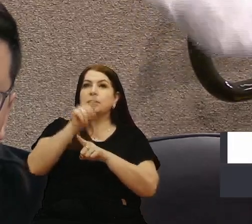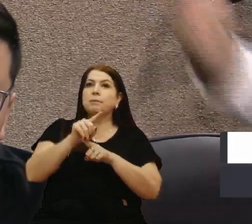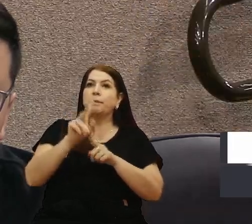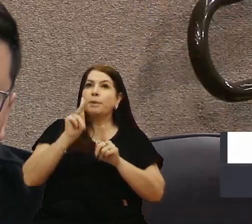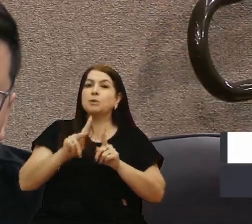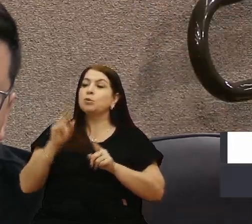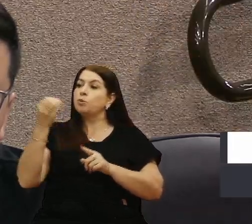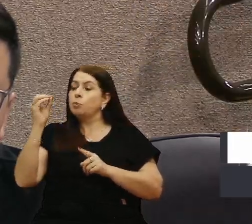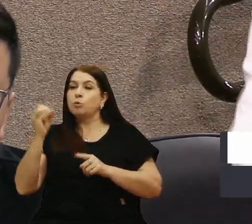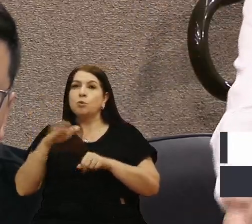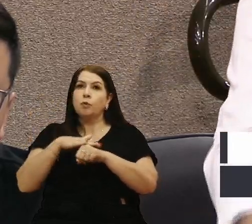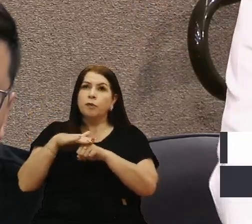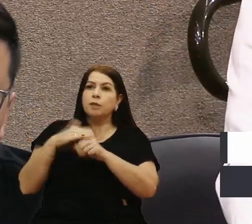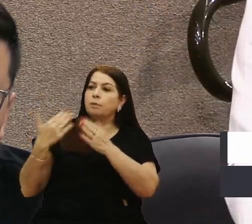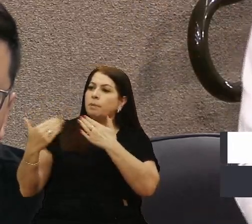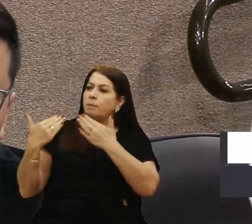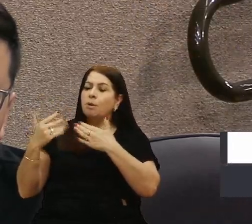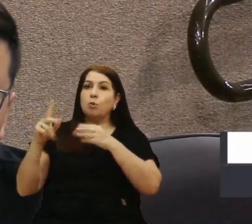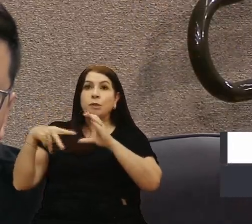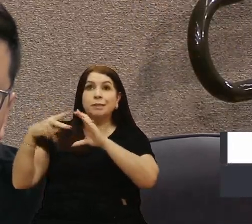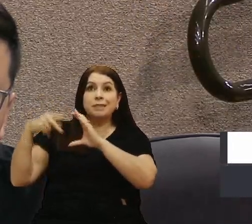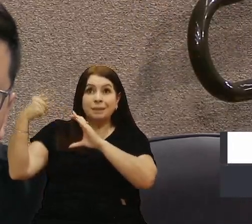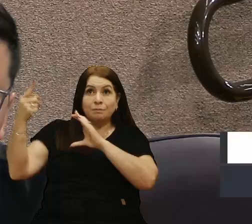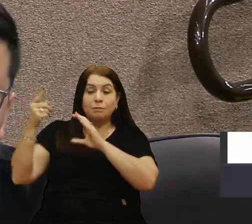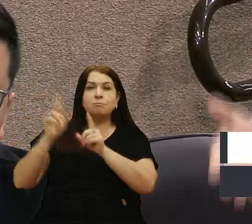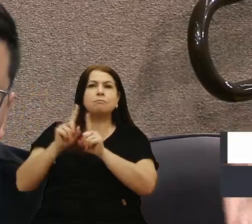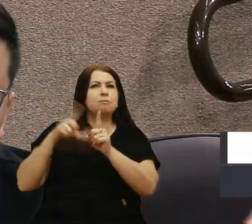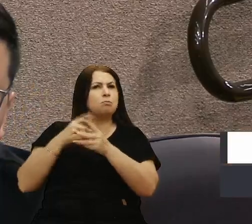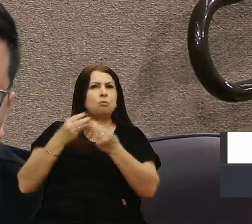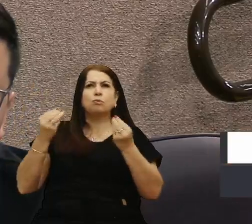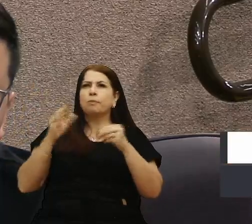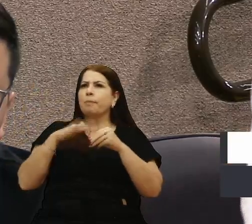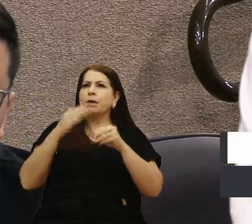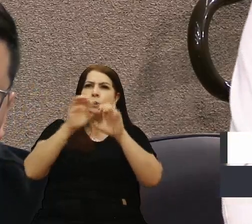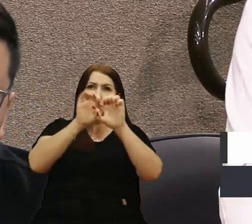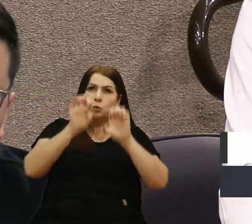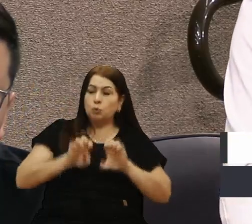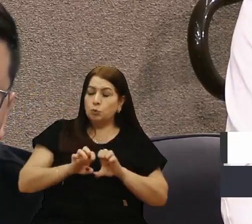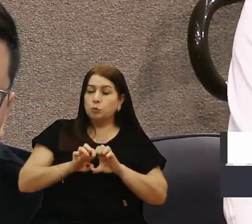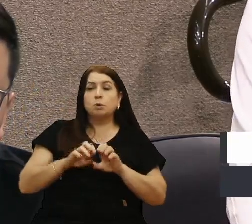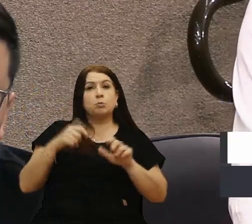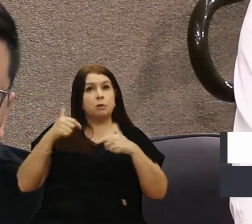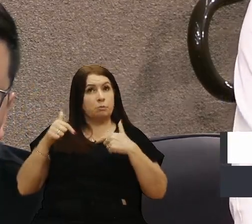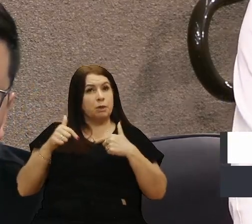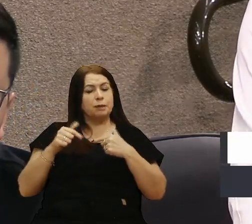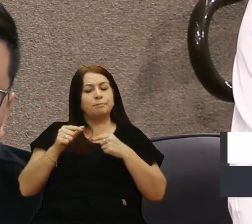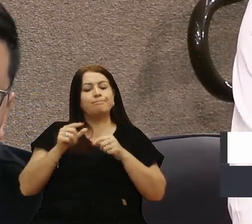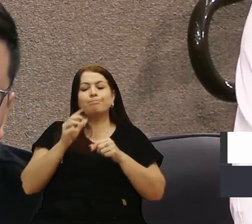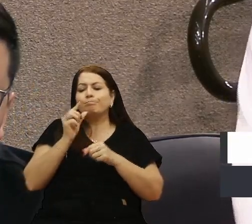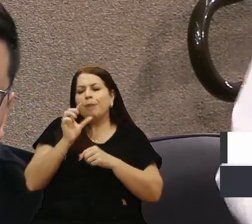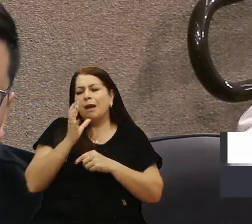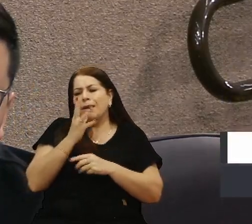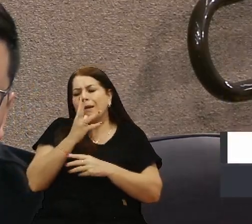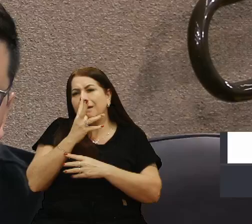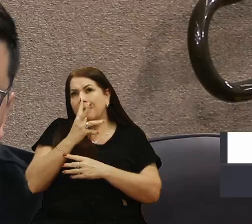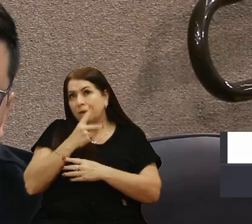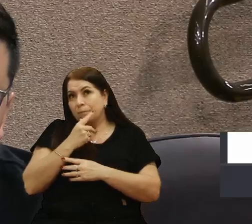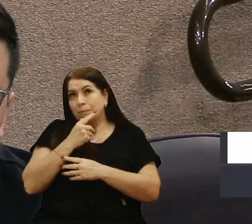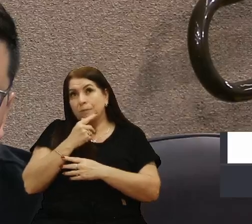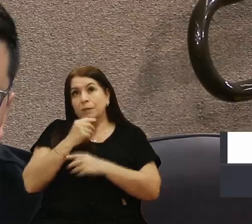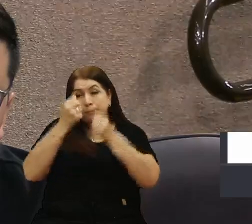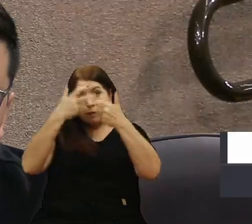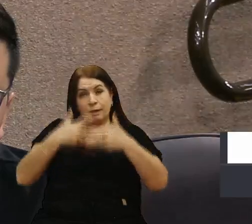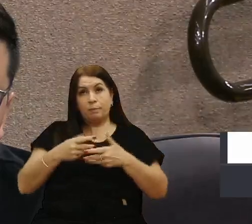de Porto Alegre, conversamos com outras câmaras municipais. Tem muito mais estrutura. É um trabalho de formiguinha explicar para a população. Não é